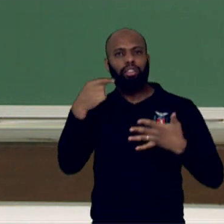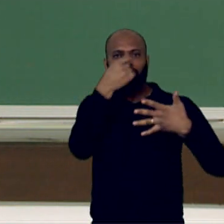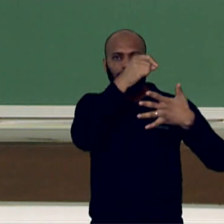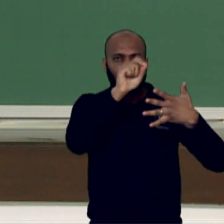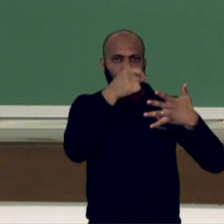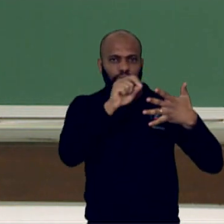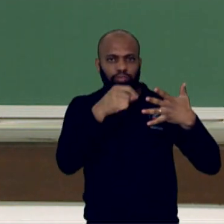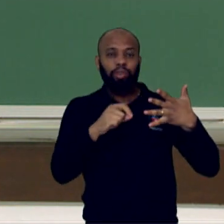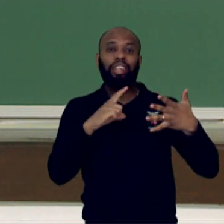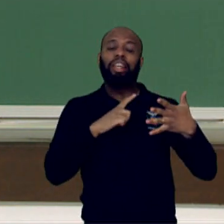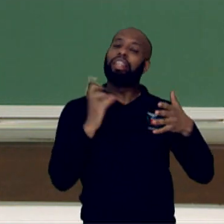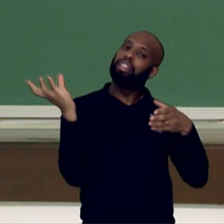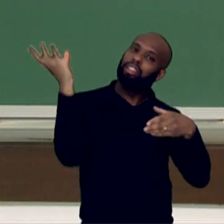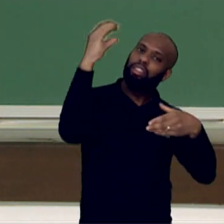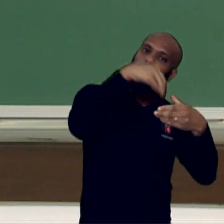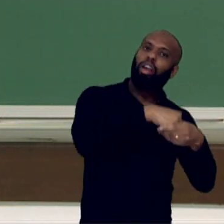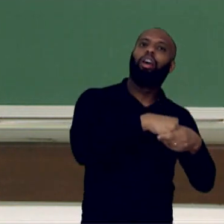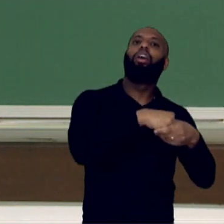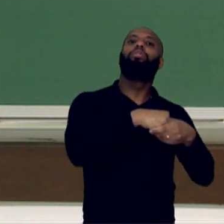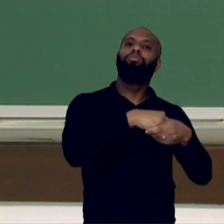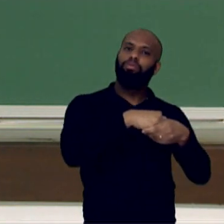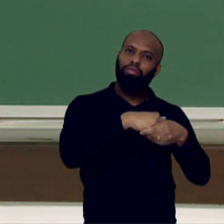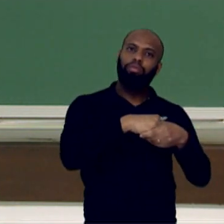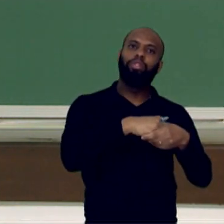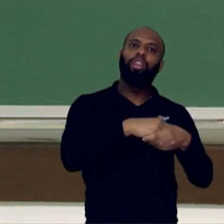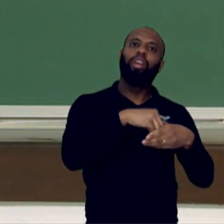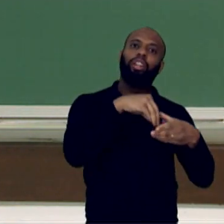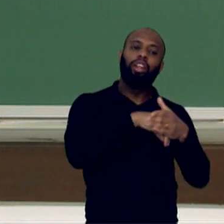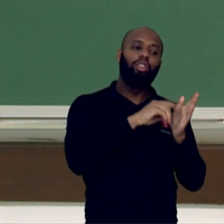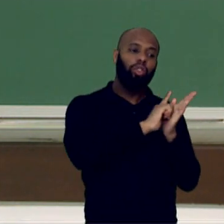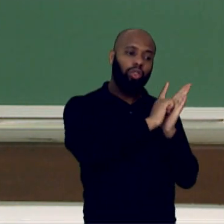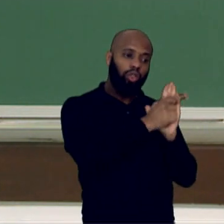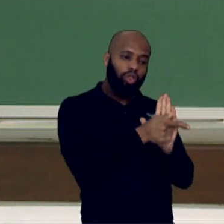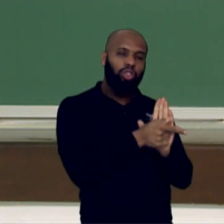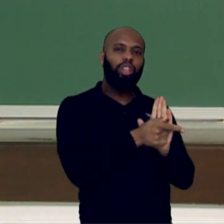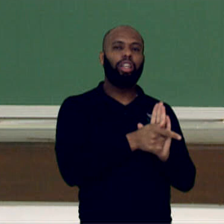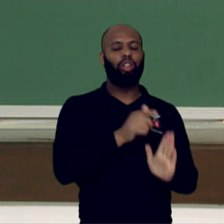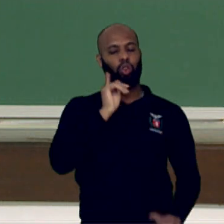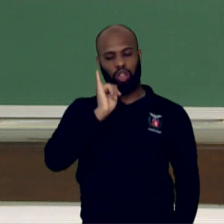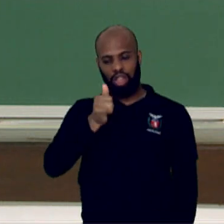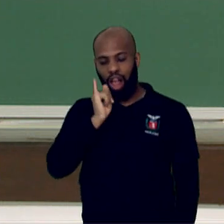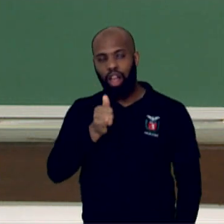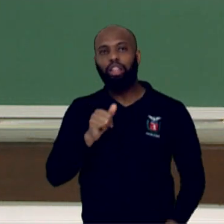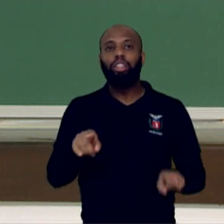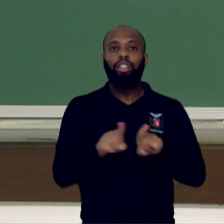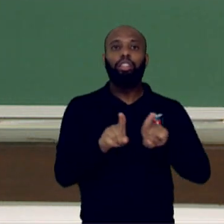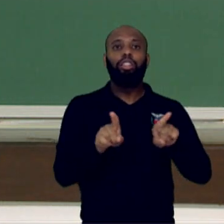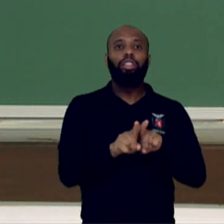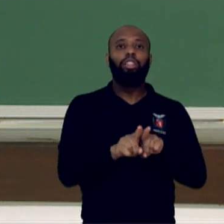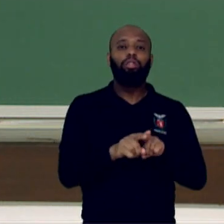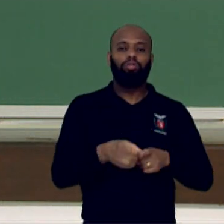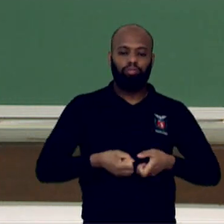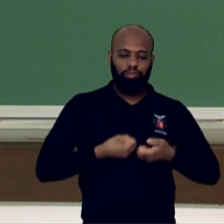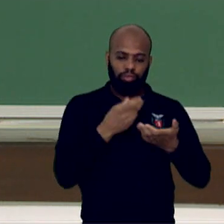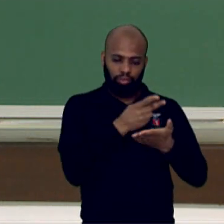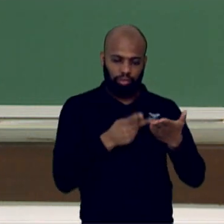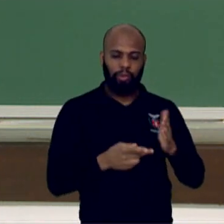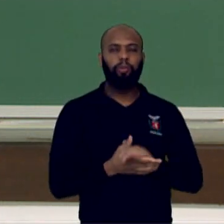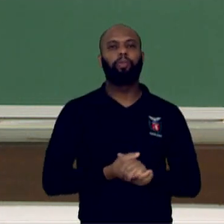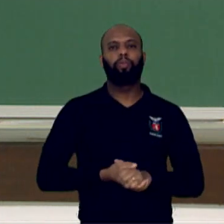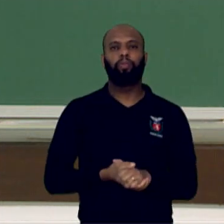que compõem o gênero narrativo e também o poema, que é um exemplo